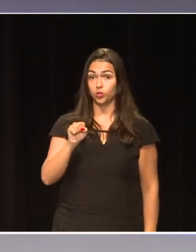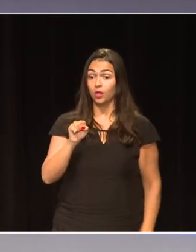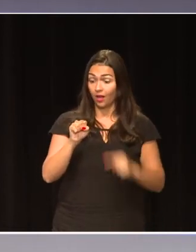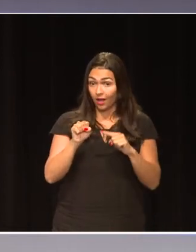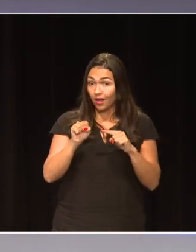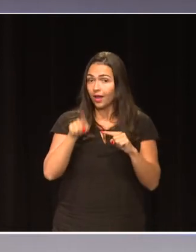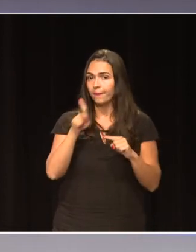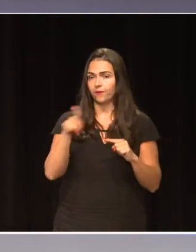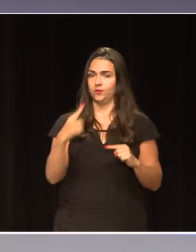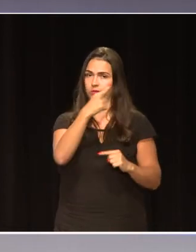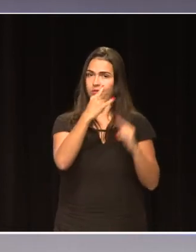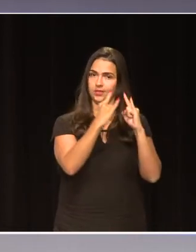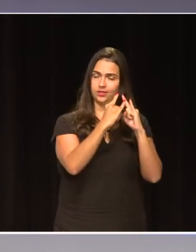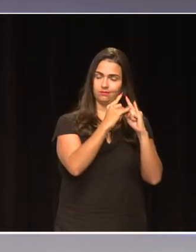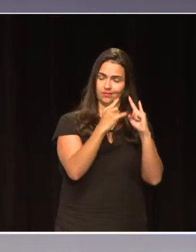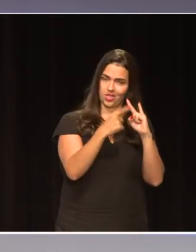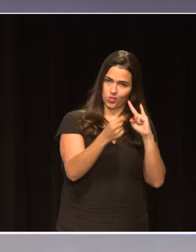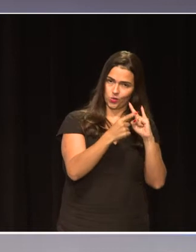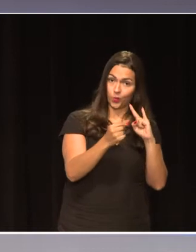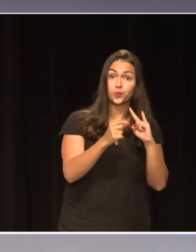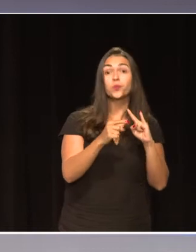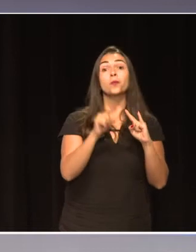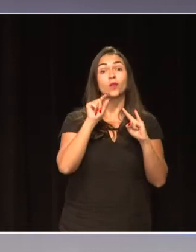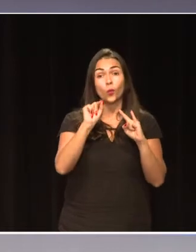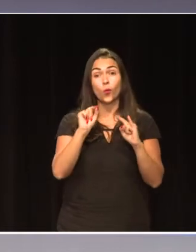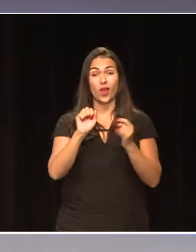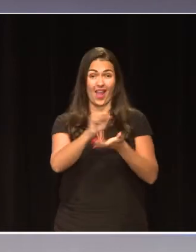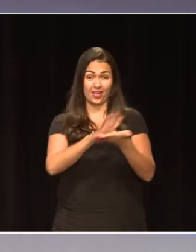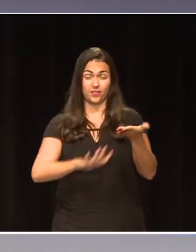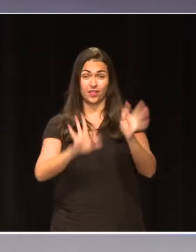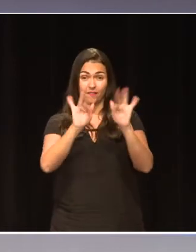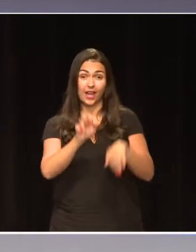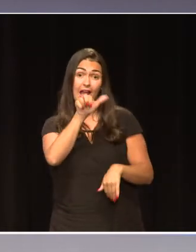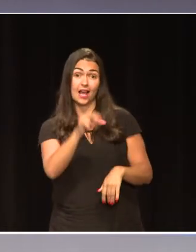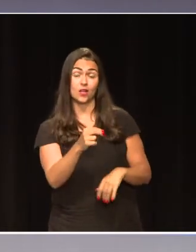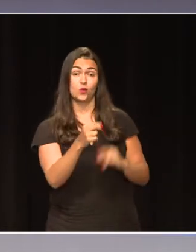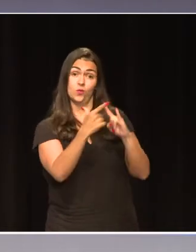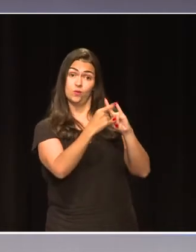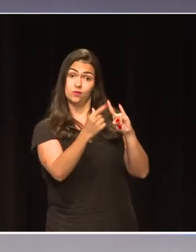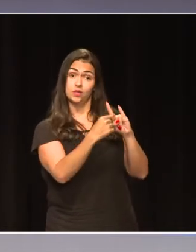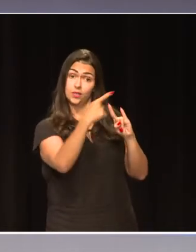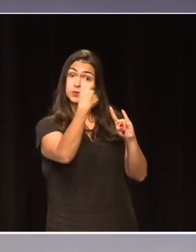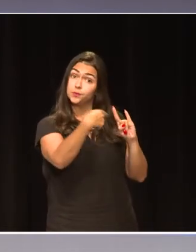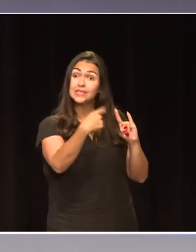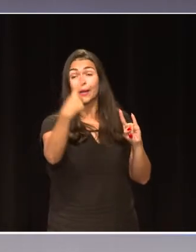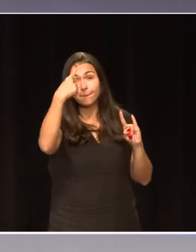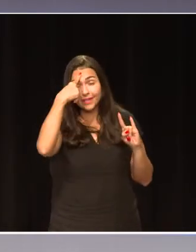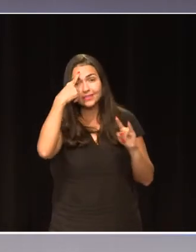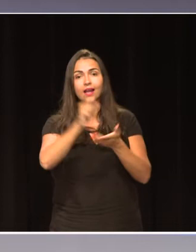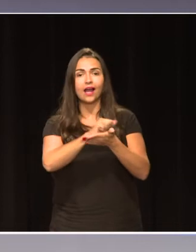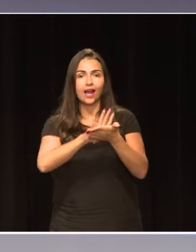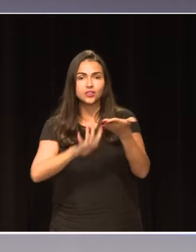uma das atividades finais do curso seriam os alunos de lá pensarem atividades